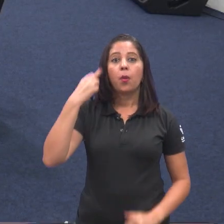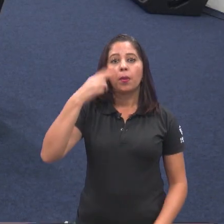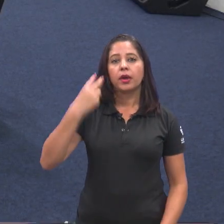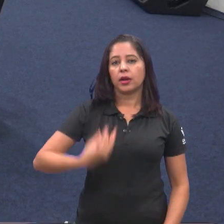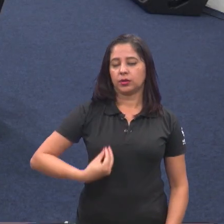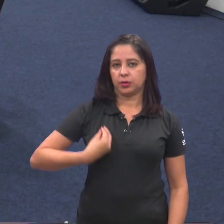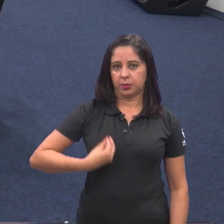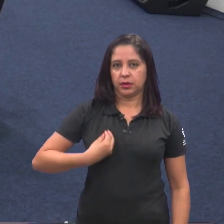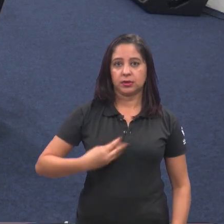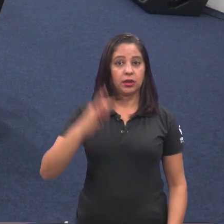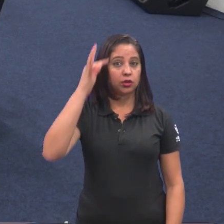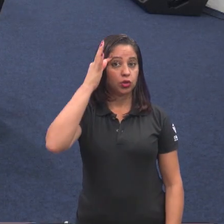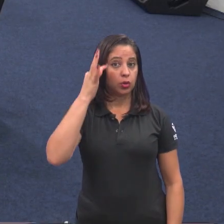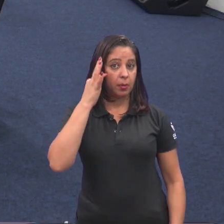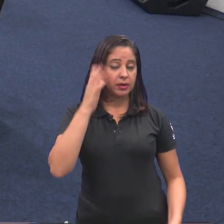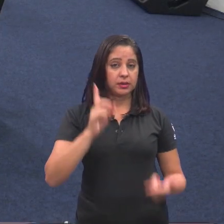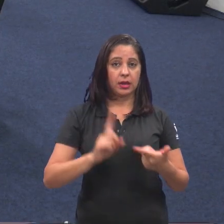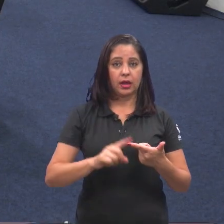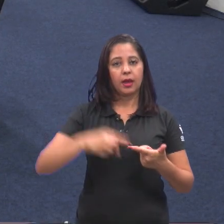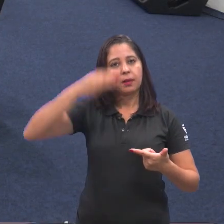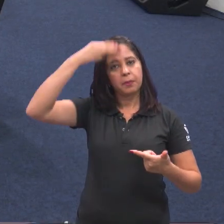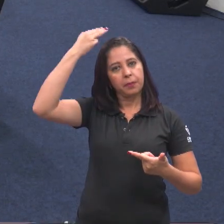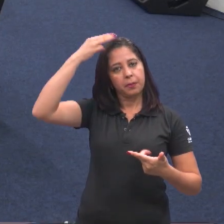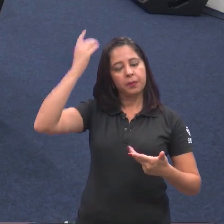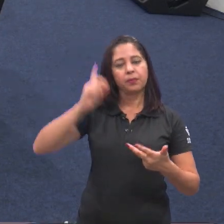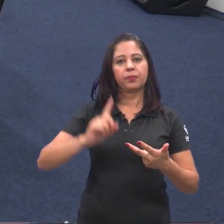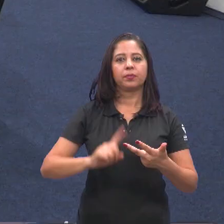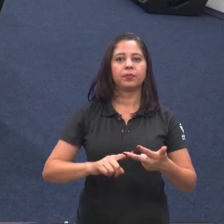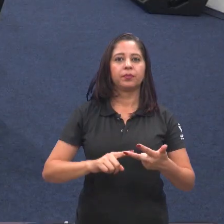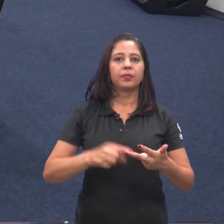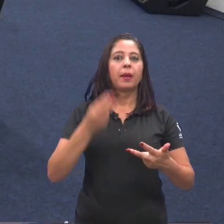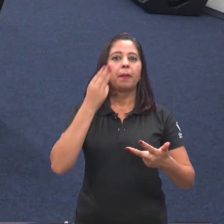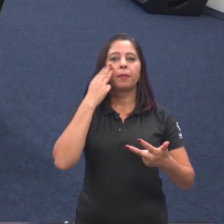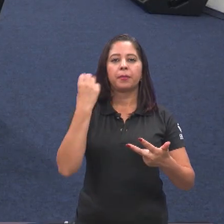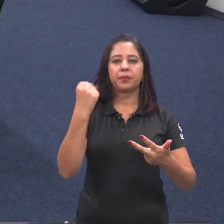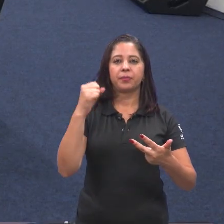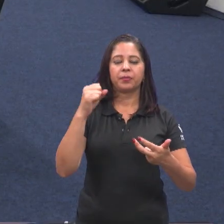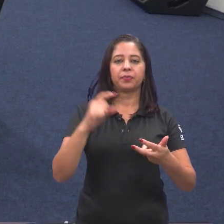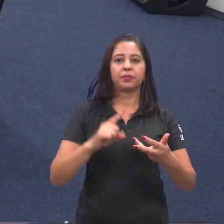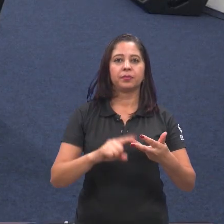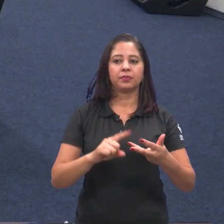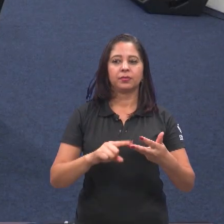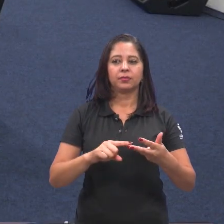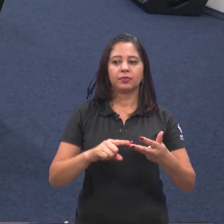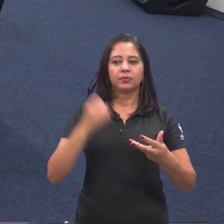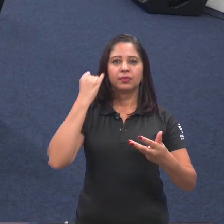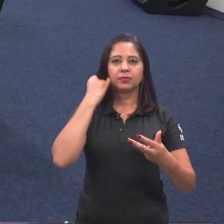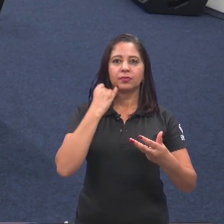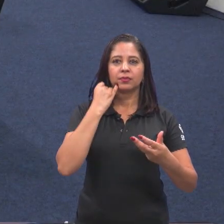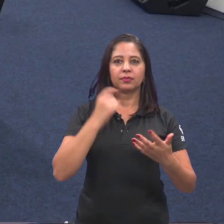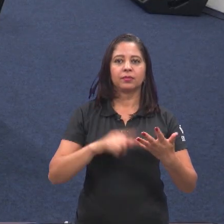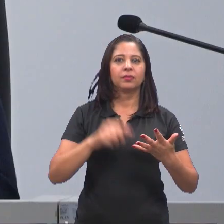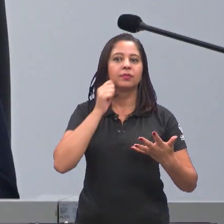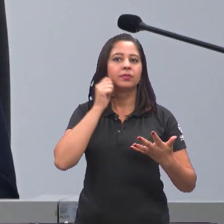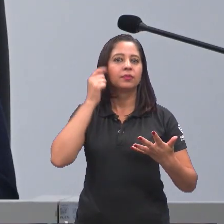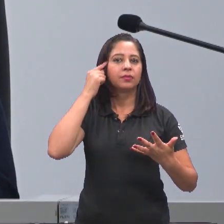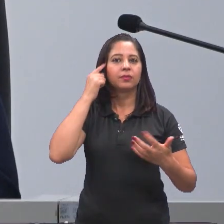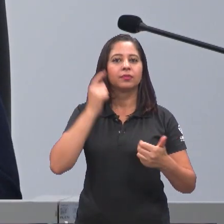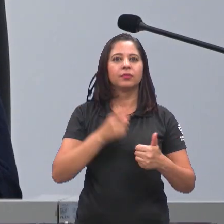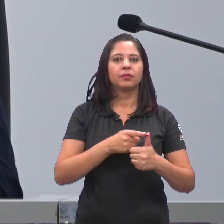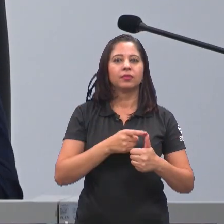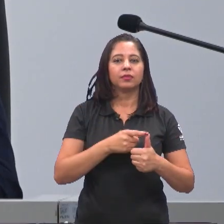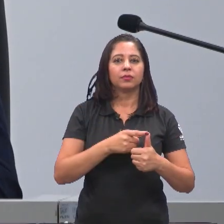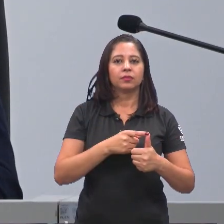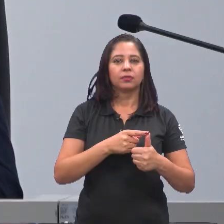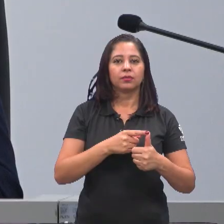vereador Tomás Henrique, Milton Vieira Filho, Marcão da Academia, Zé Luiz, Amélia Naomi,